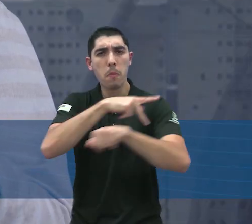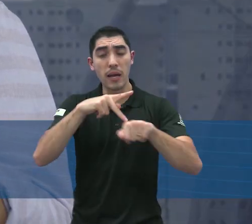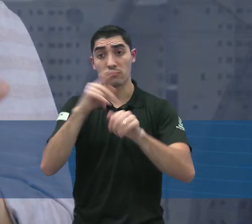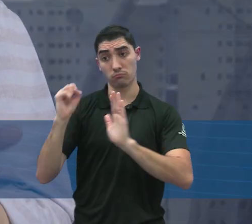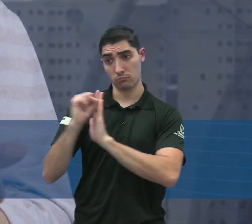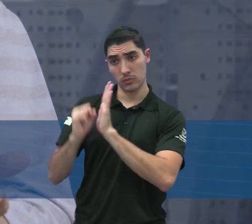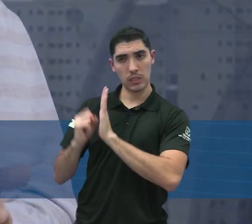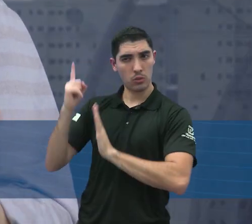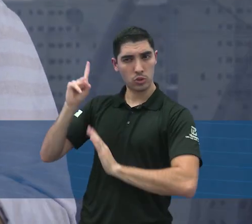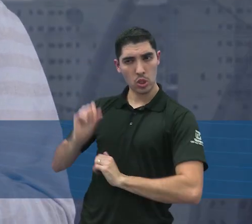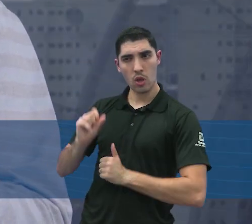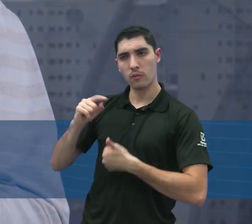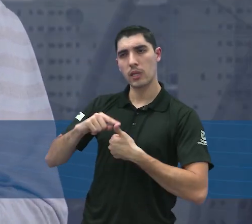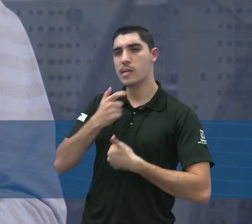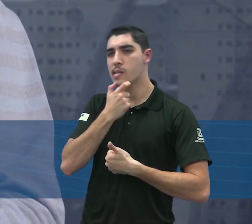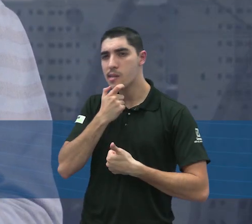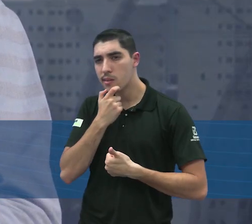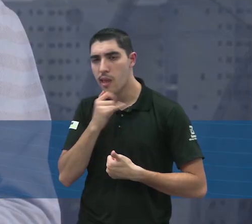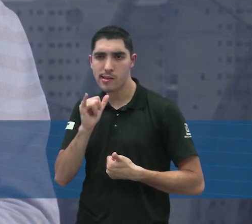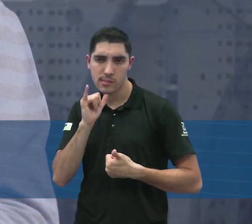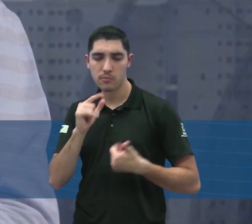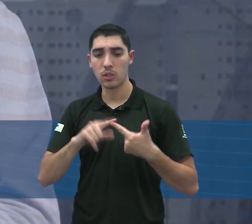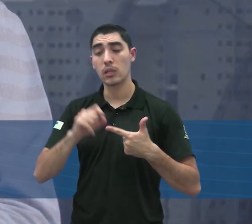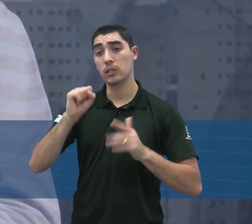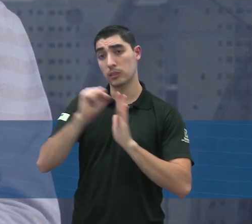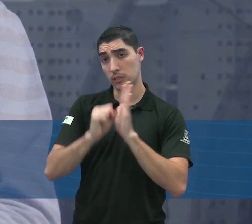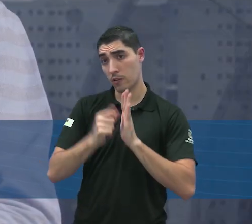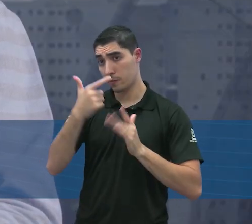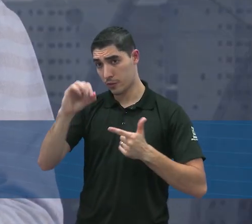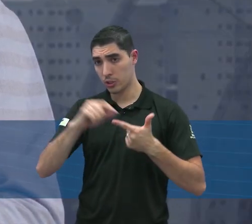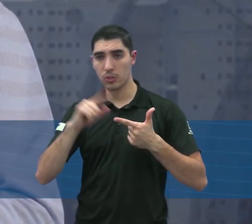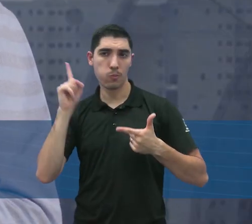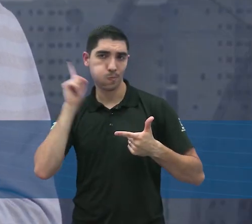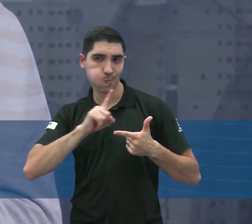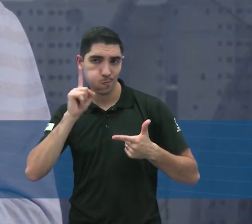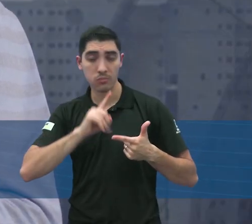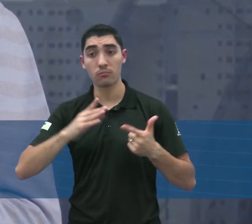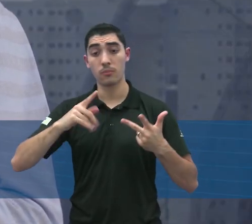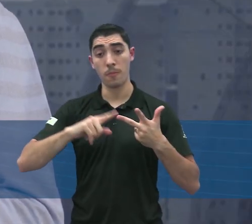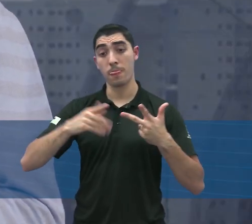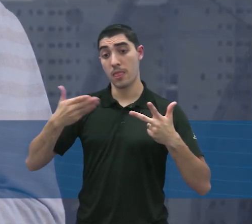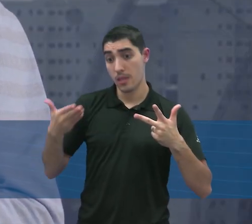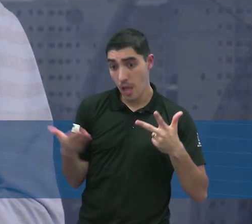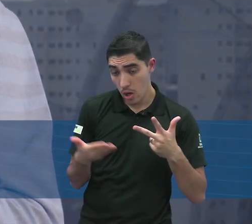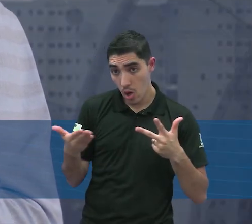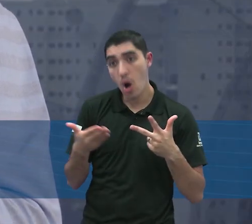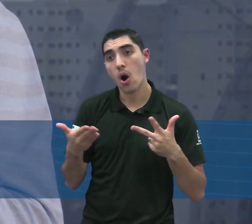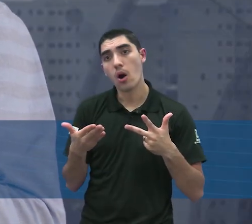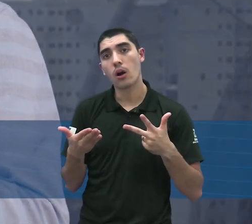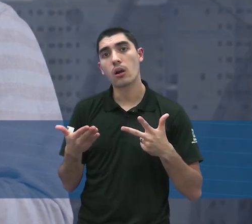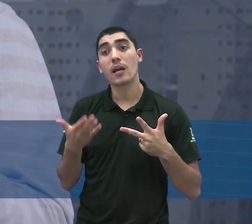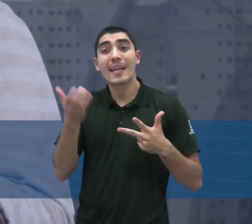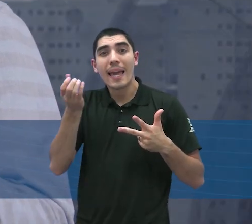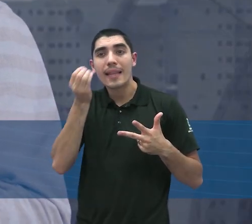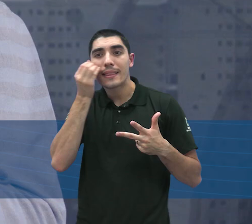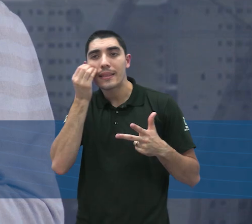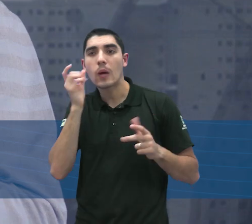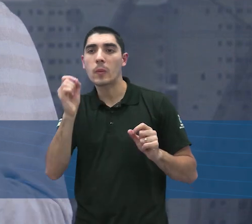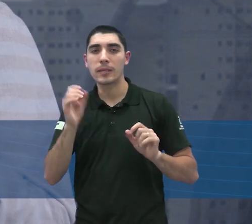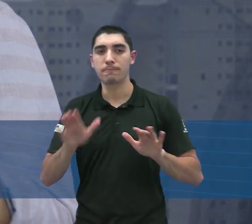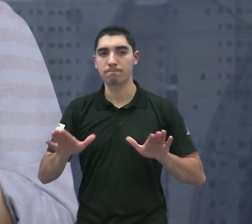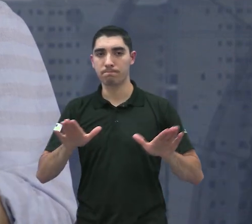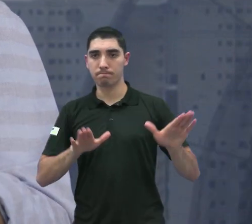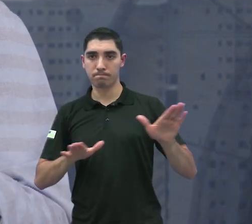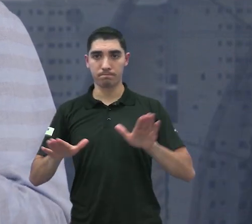com a Inglaterra, seja no século XX com os Estados Unidos, e agora buscando manter uma certa equidistância